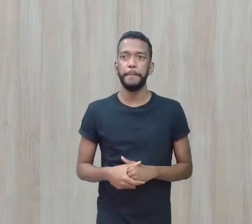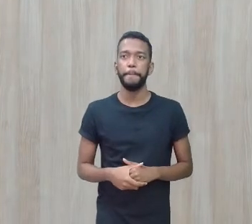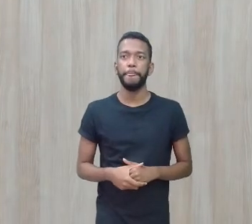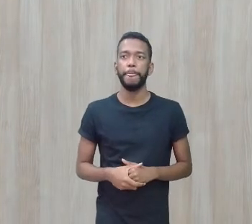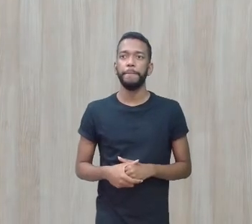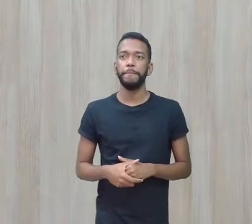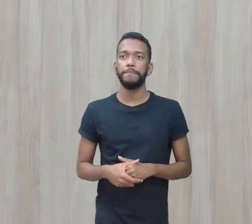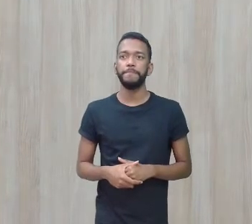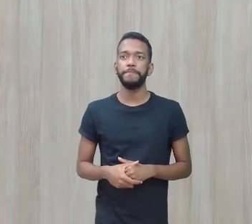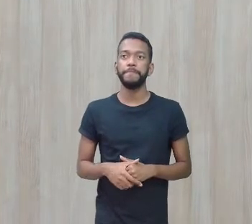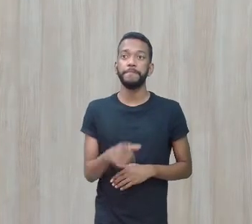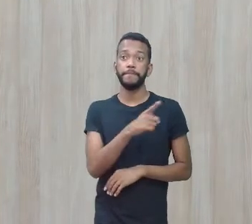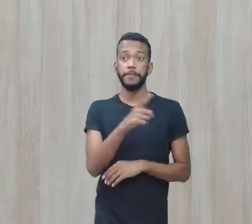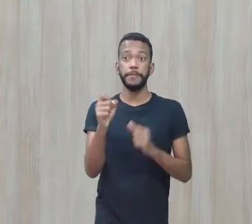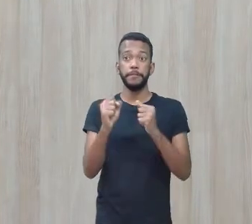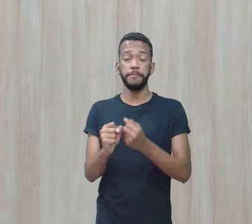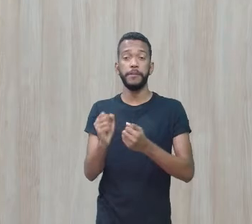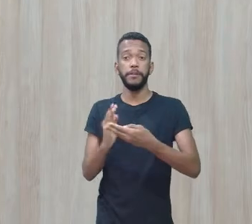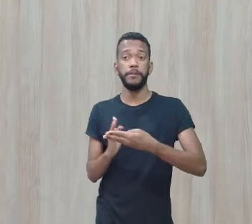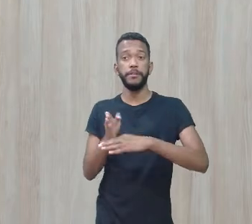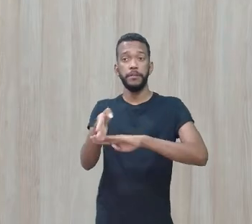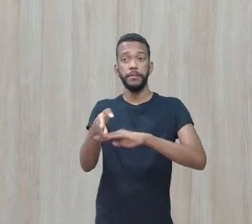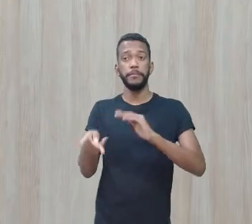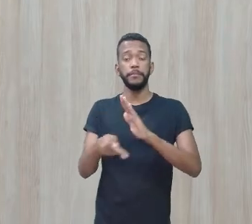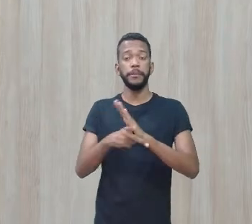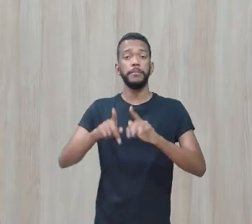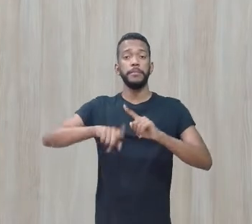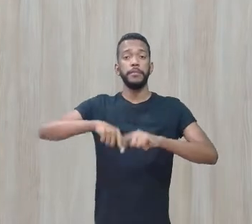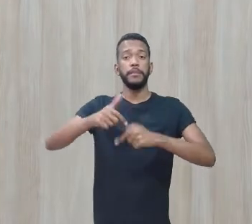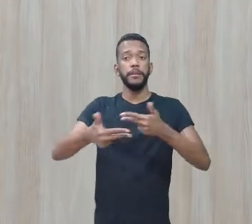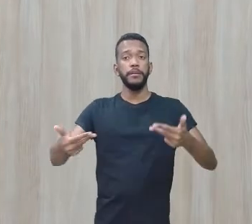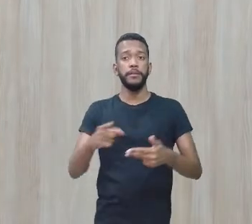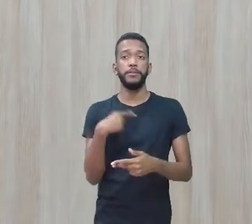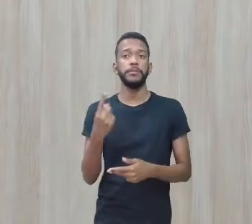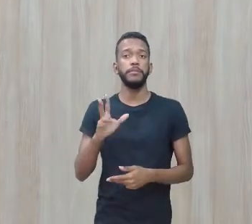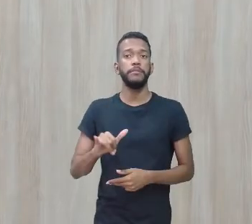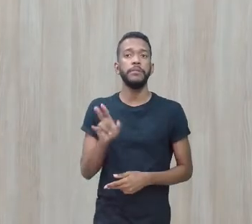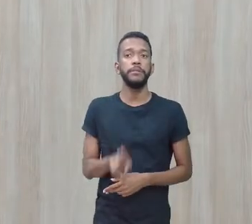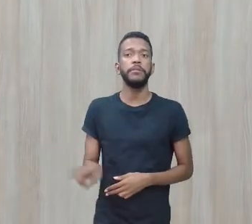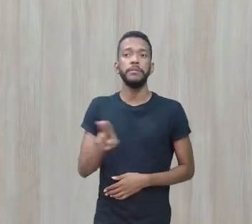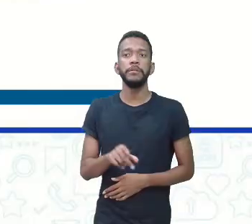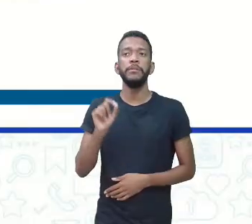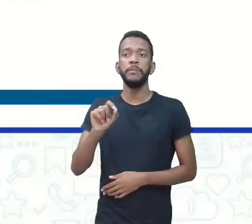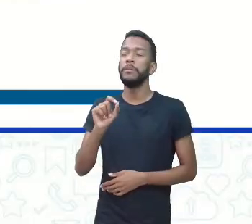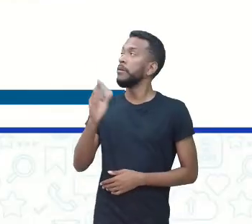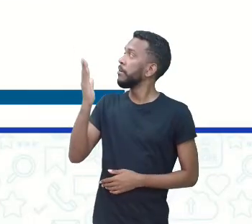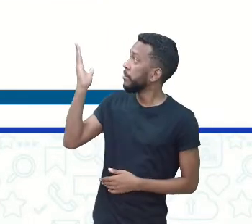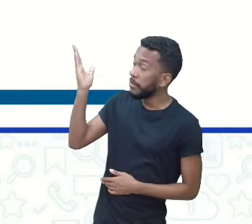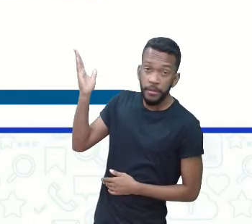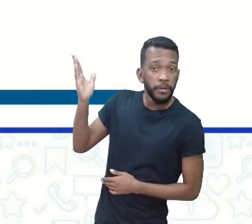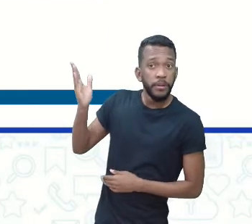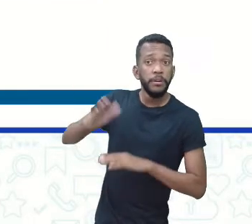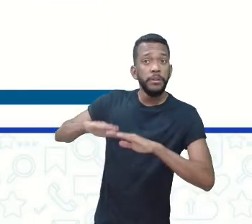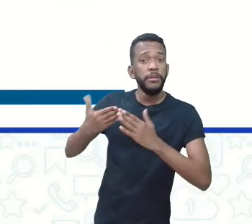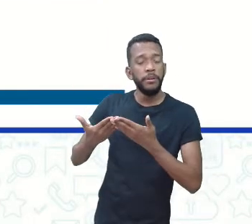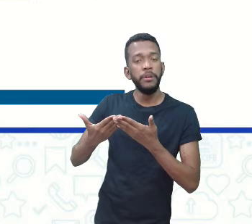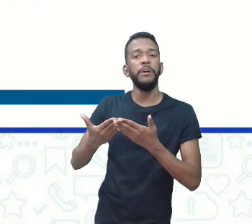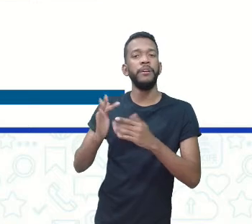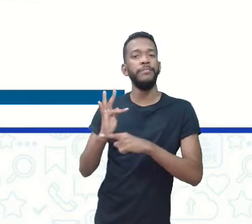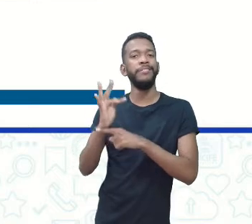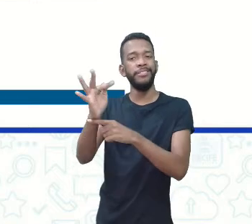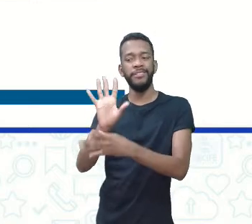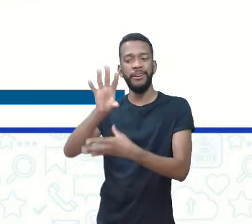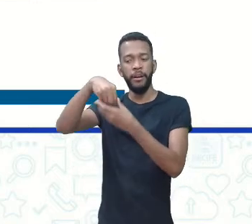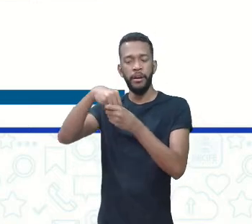Então, para vocês acessarem o material que a gente vai utilizar, vocês vão acessar aqui, ó, a Escola do Futuro em Casa. Vai